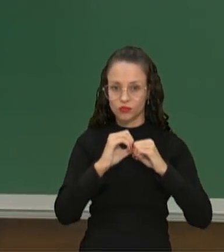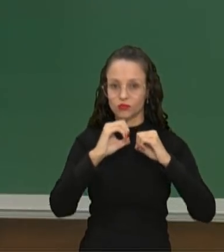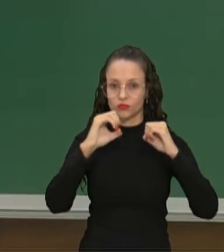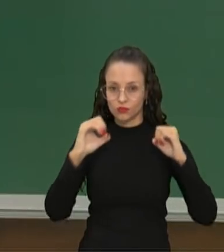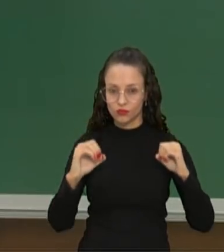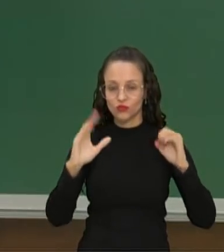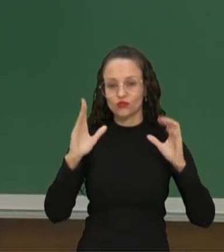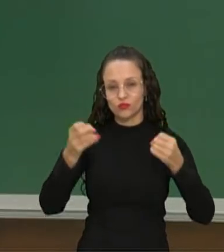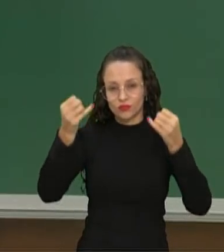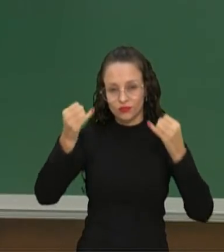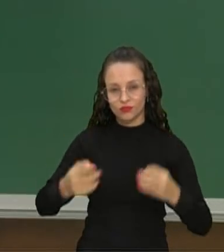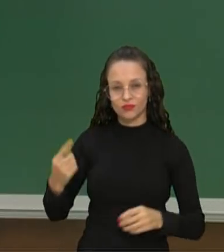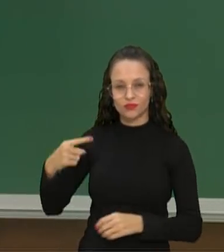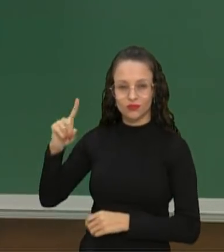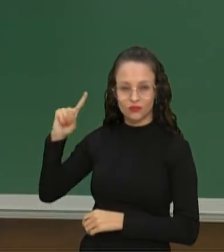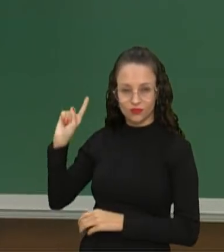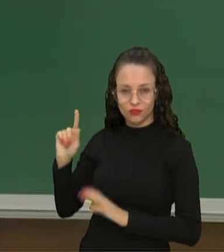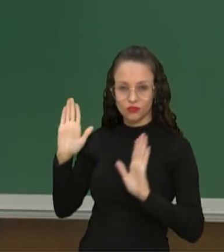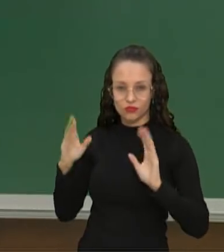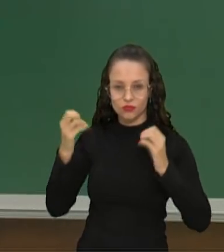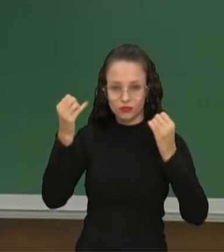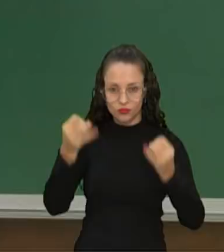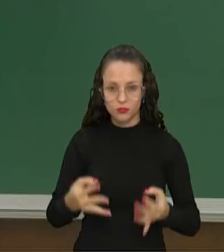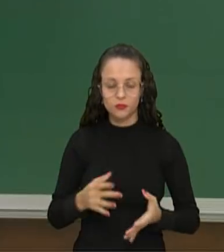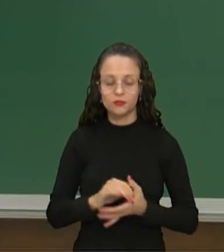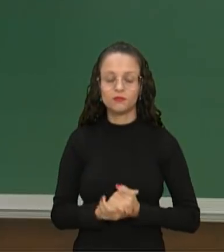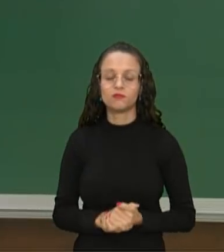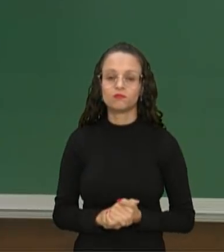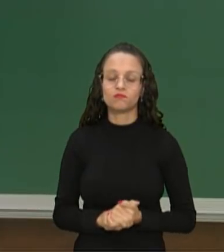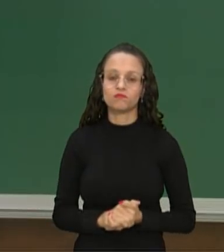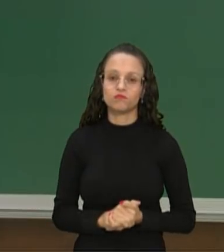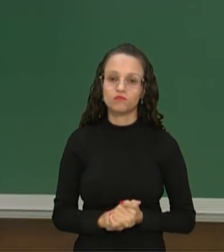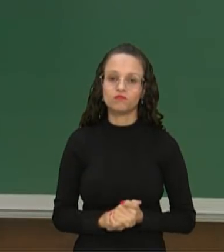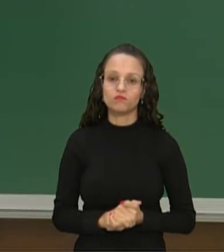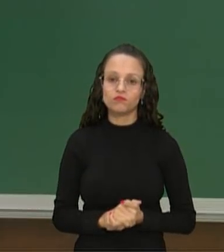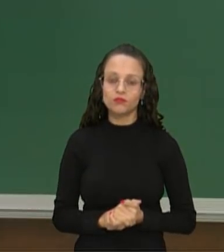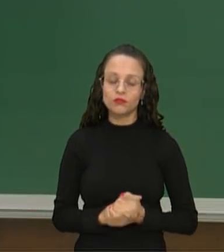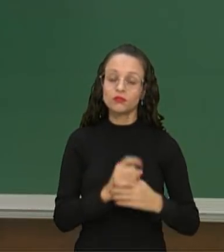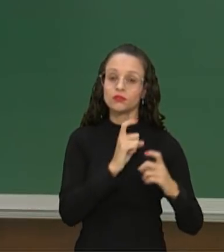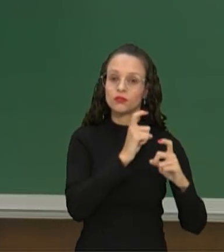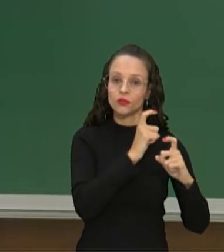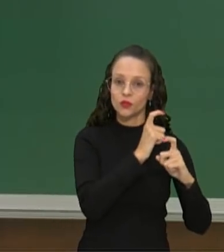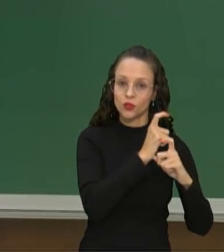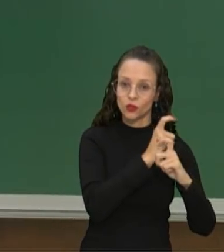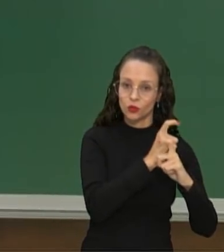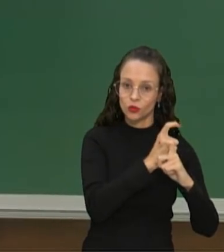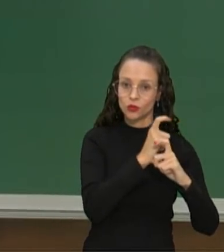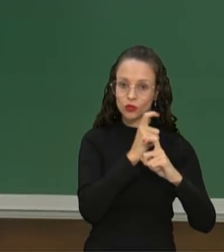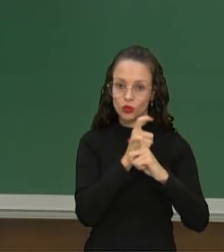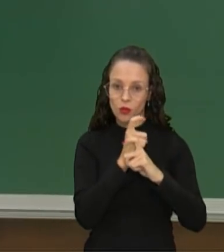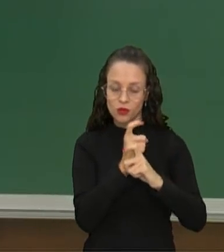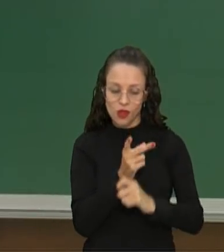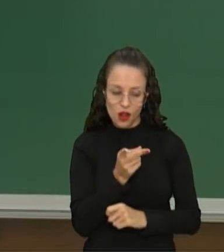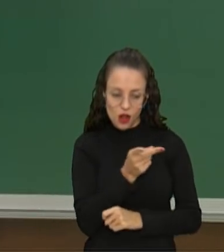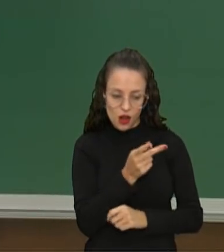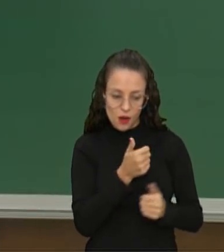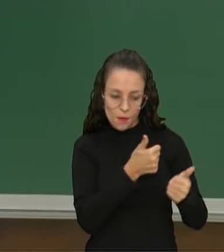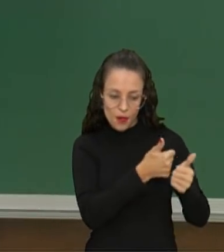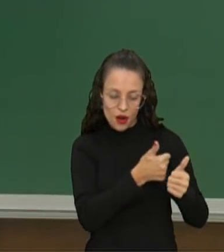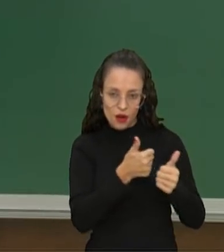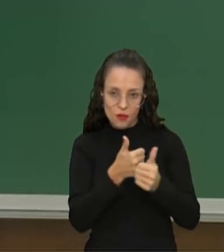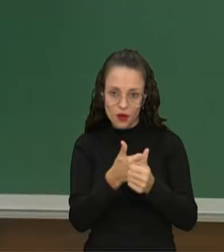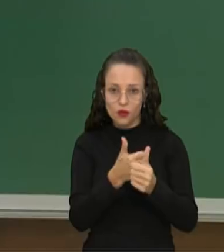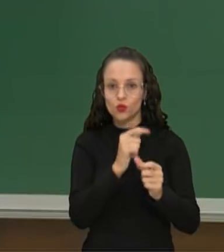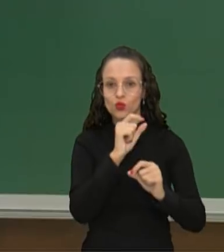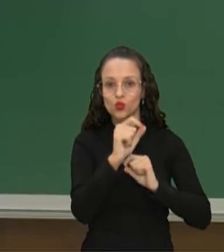gente já explicou lá no início das aulas, lembra? Esses cromossomos, eles ficam tão perto um do outro que algumas